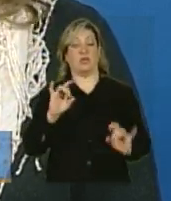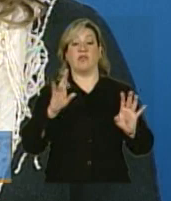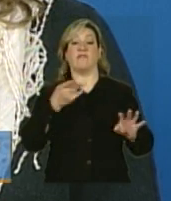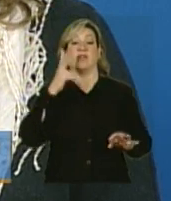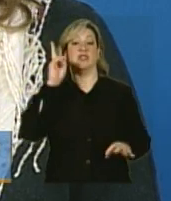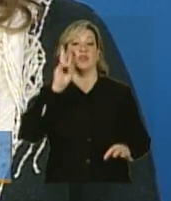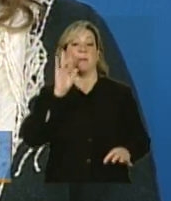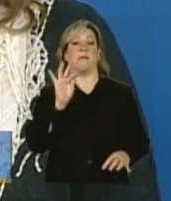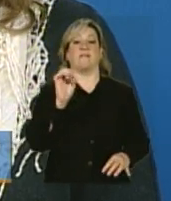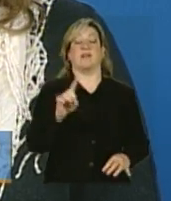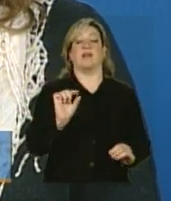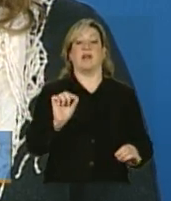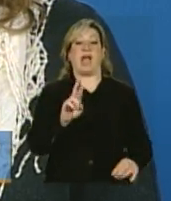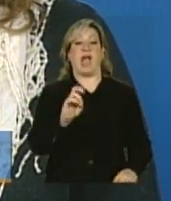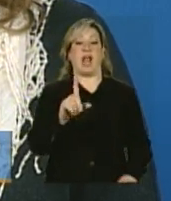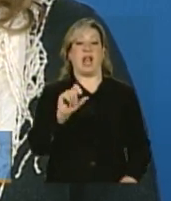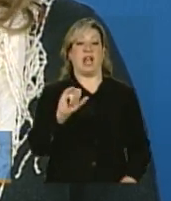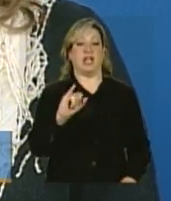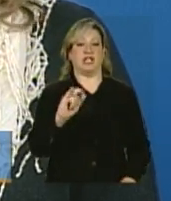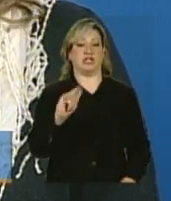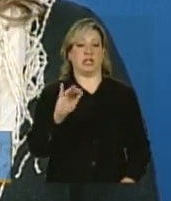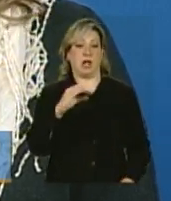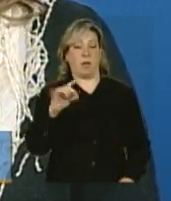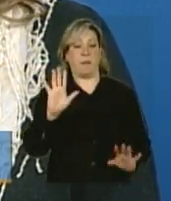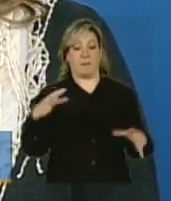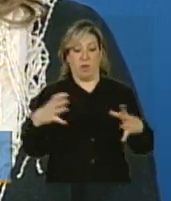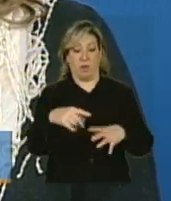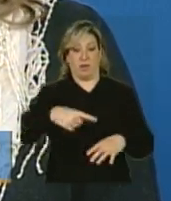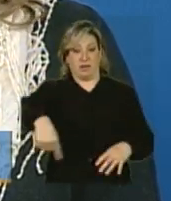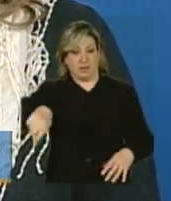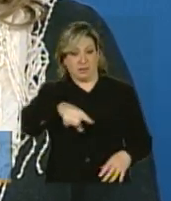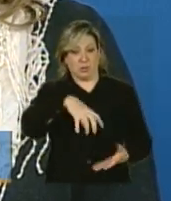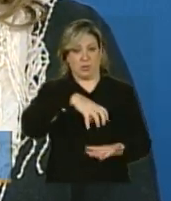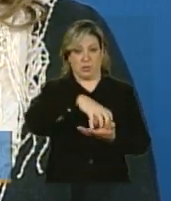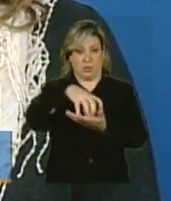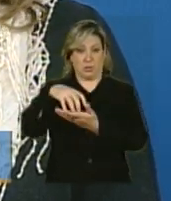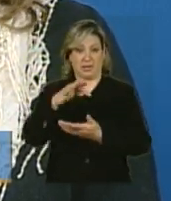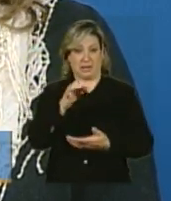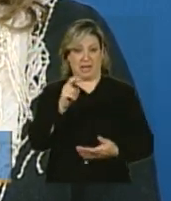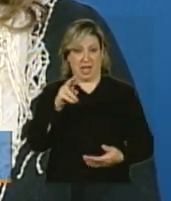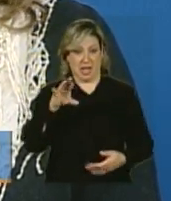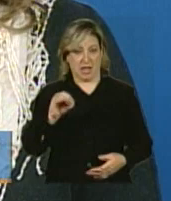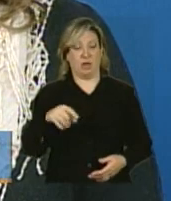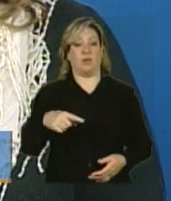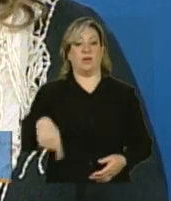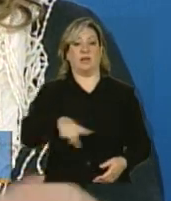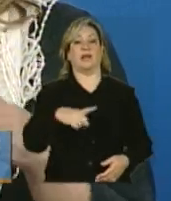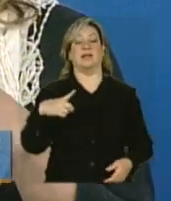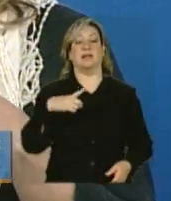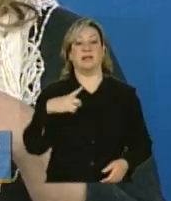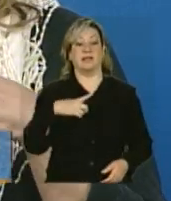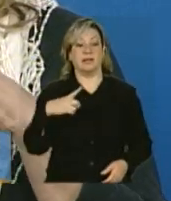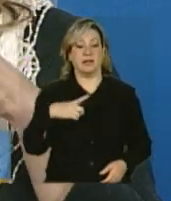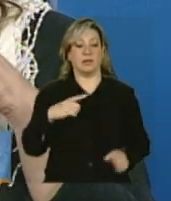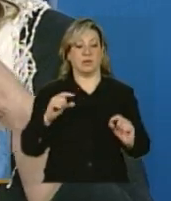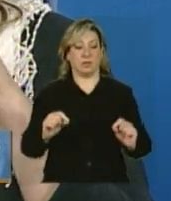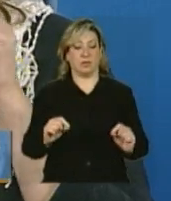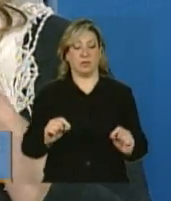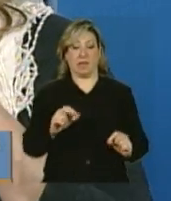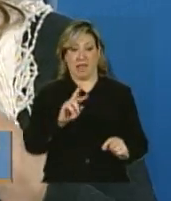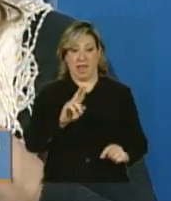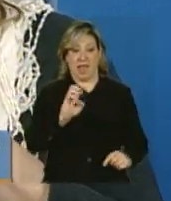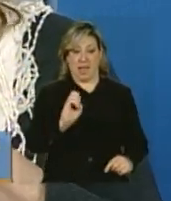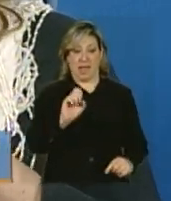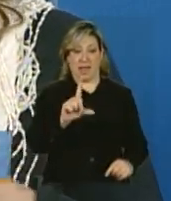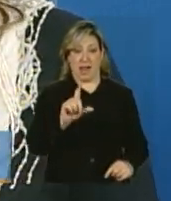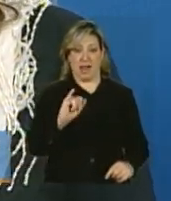E nesse caso das comunidades de terreiro, há a religião, na verdade,